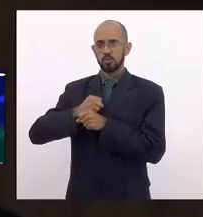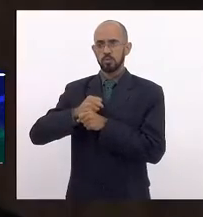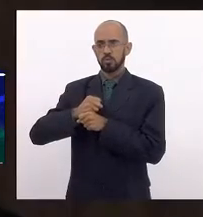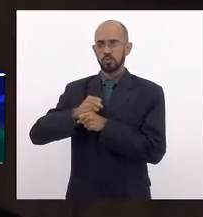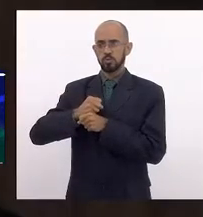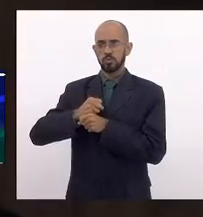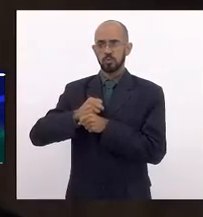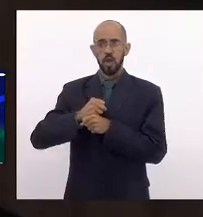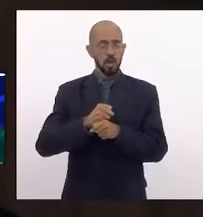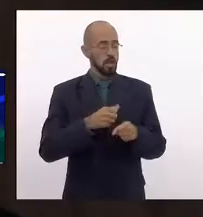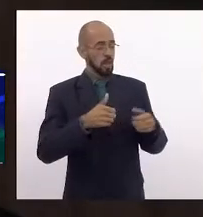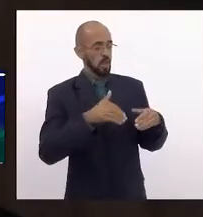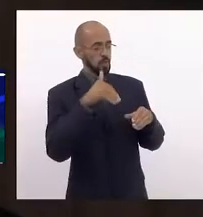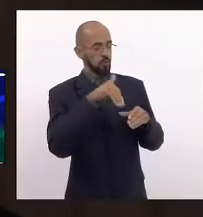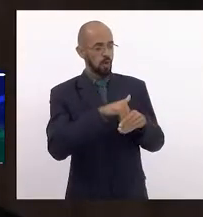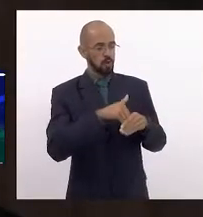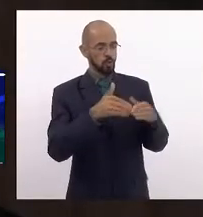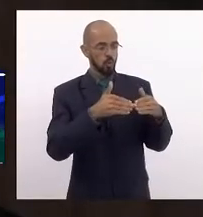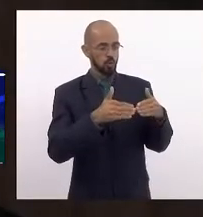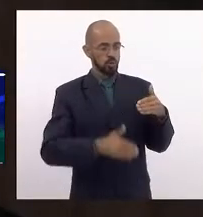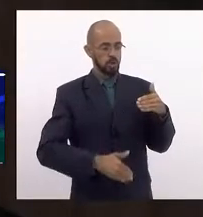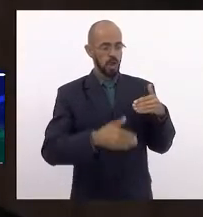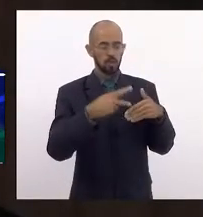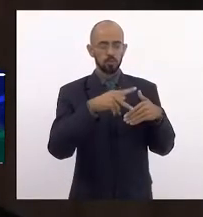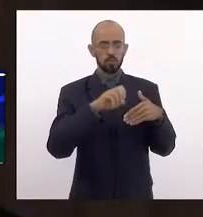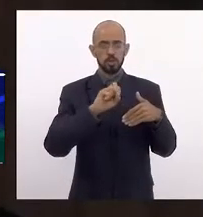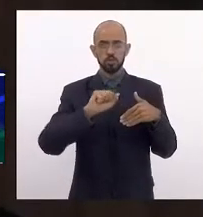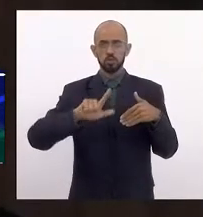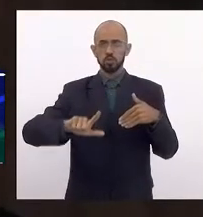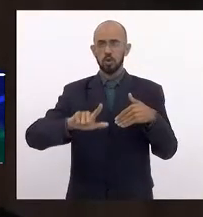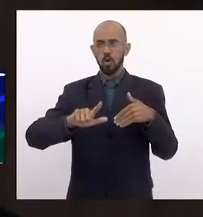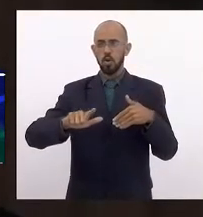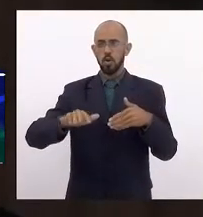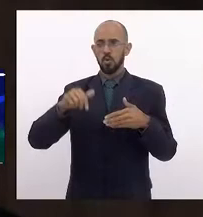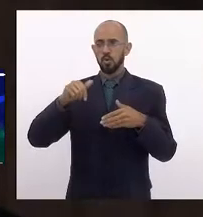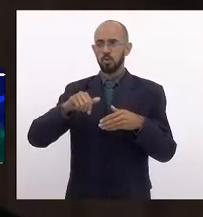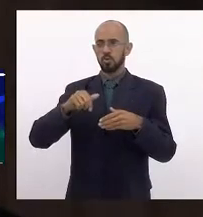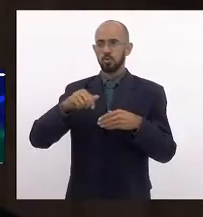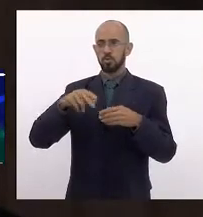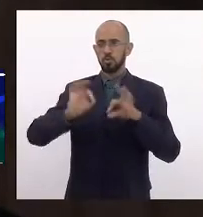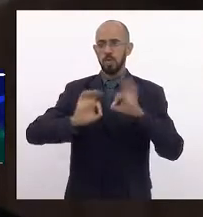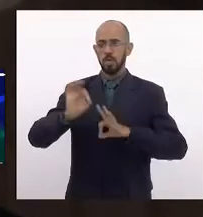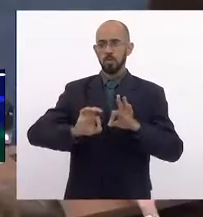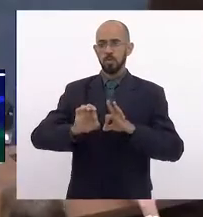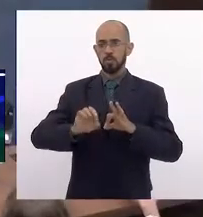presidente conseguir ando o voto contrário da bancada do PSOL ao plano plurianual